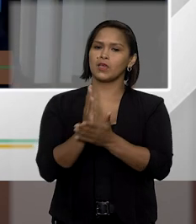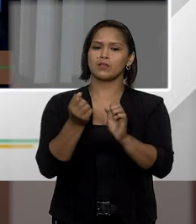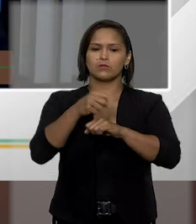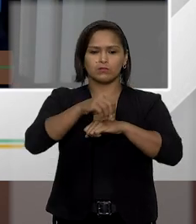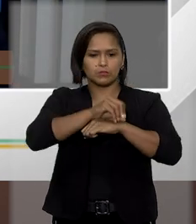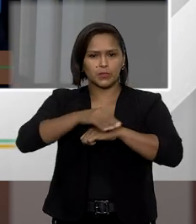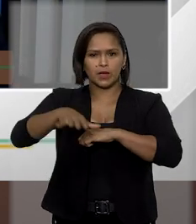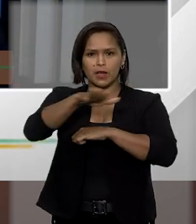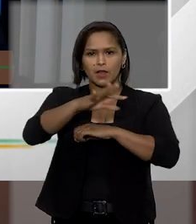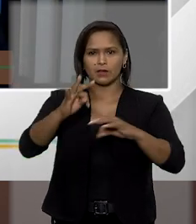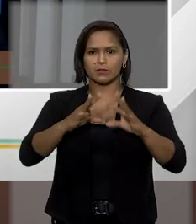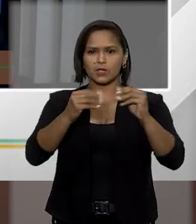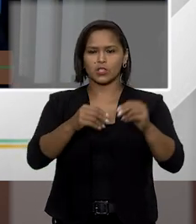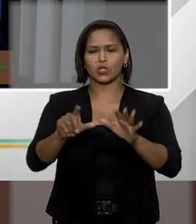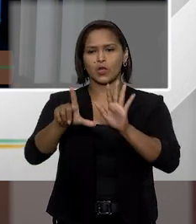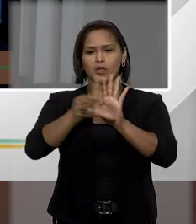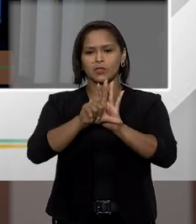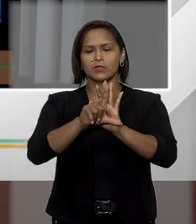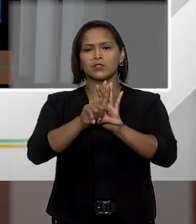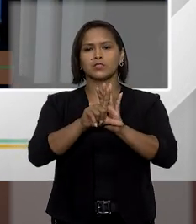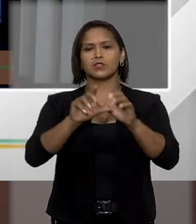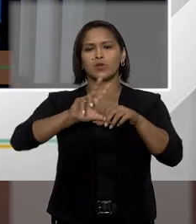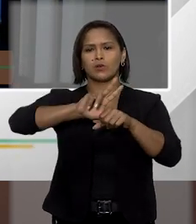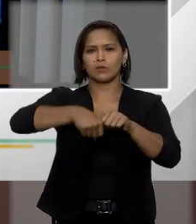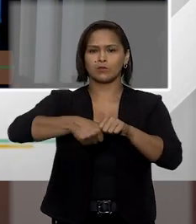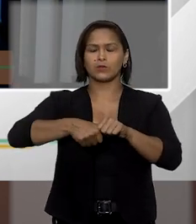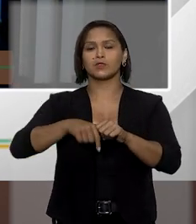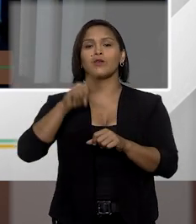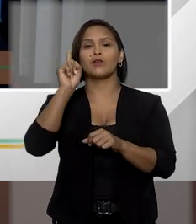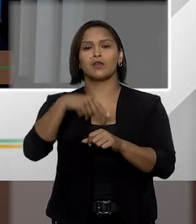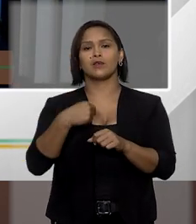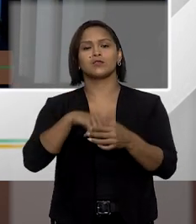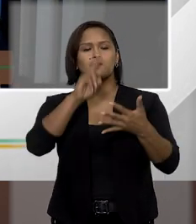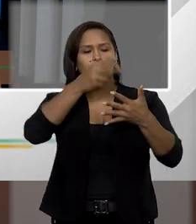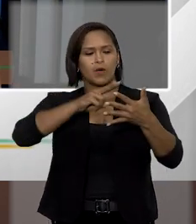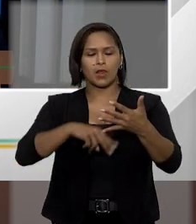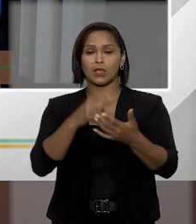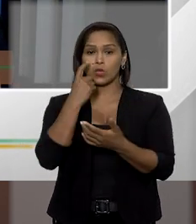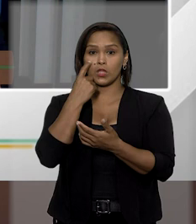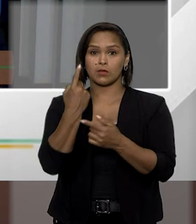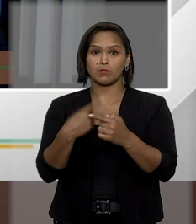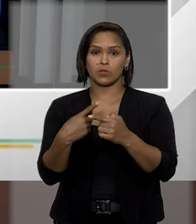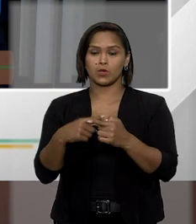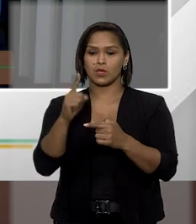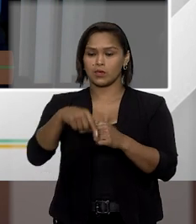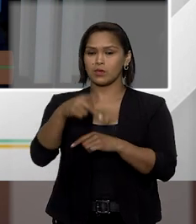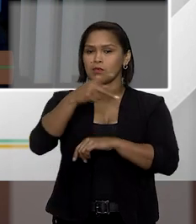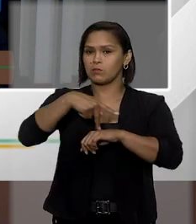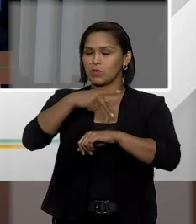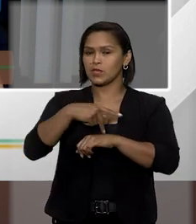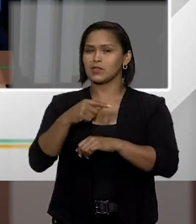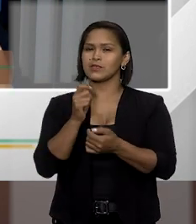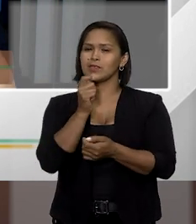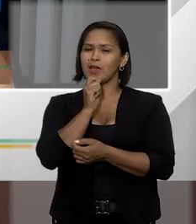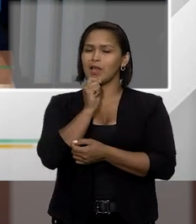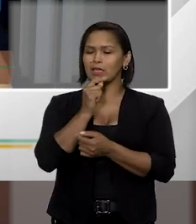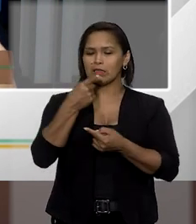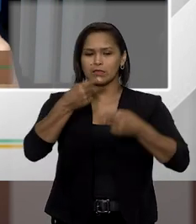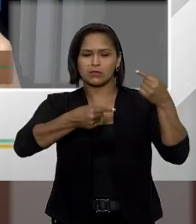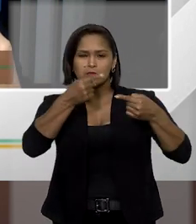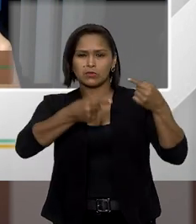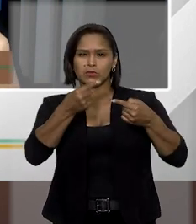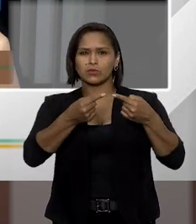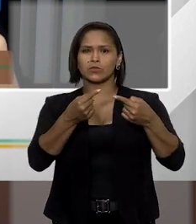se espraia para todas as legislações anticorrupções. Essa é uma leitura bastante interessante porque no nosso país nós ainda estamos